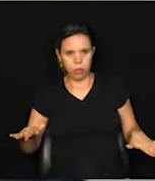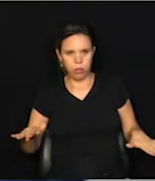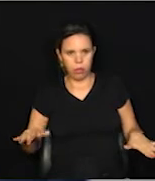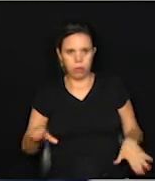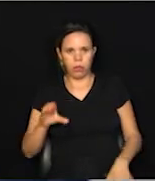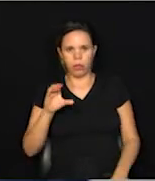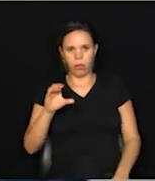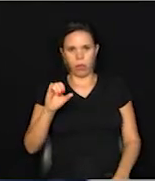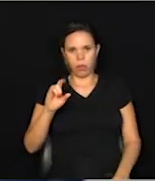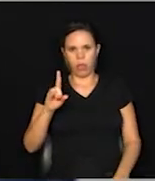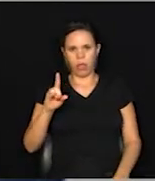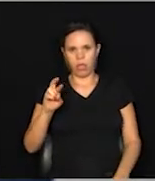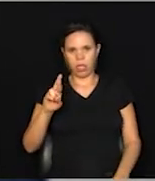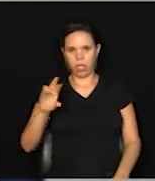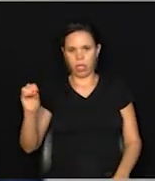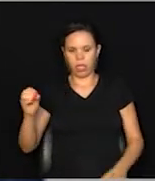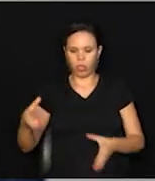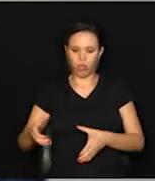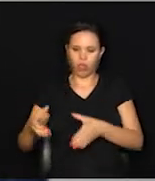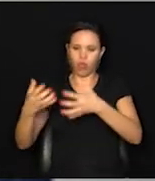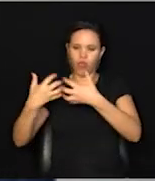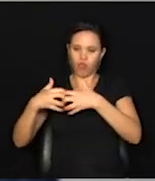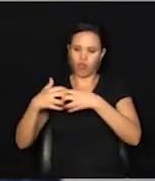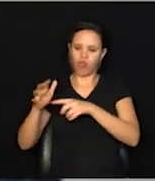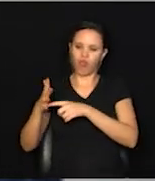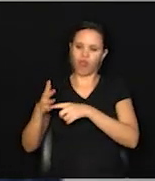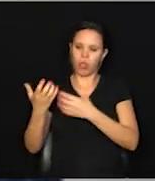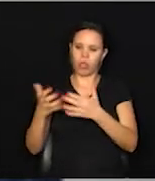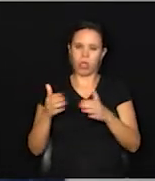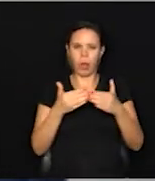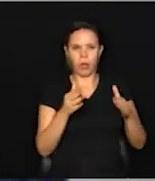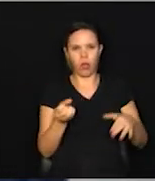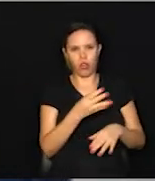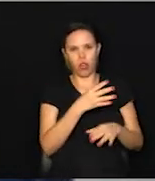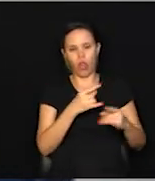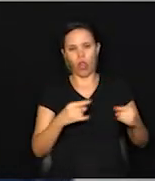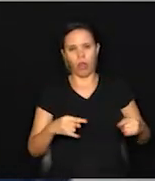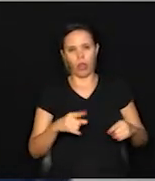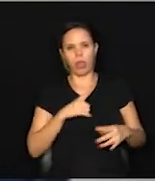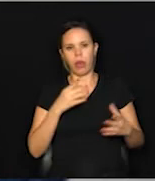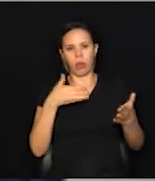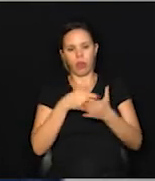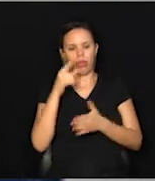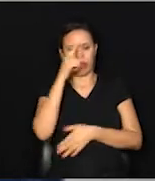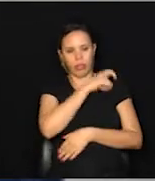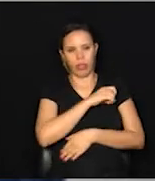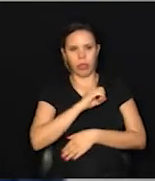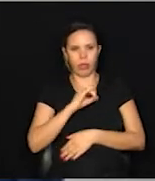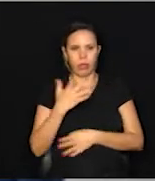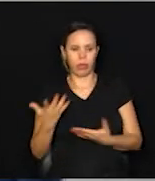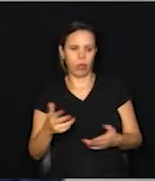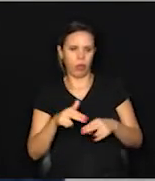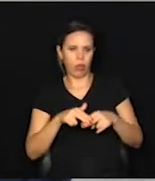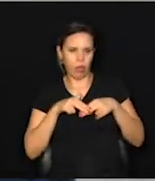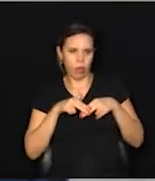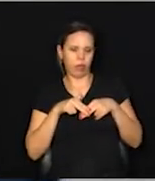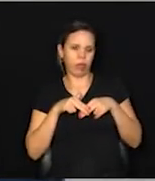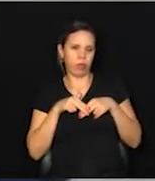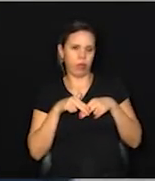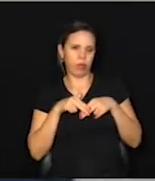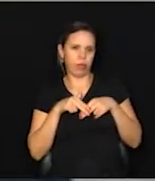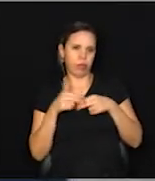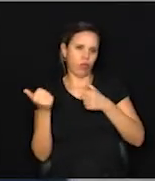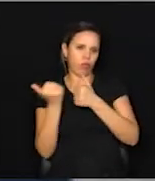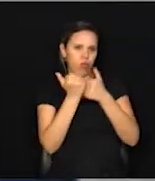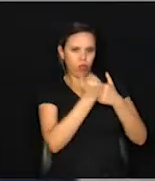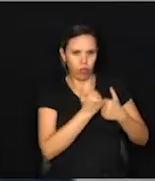nem tanque de oxigênio. Então, se eu quiser abrir uma unidade nova, eu vou ter muita dificuldade por conta do